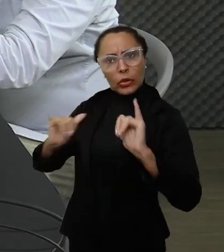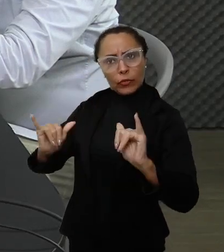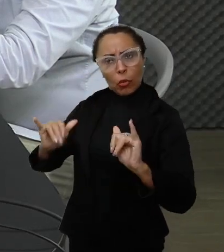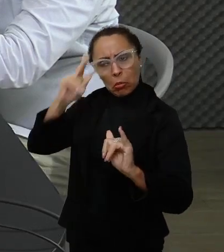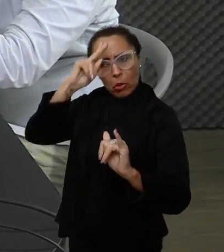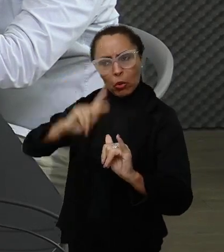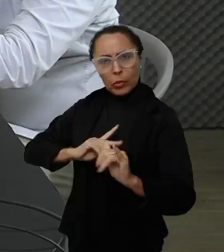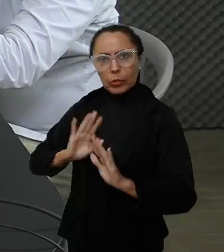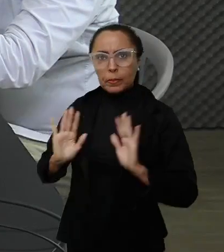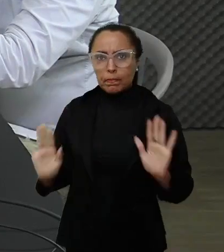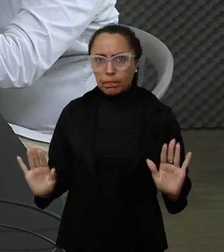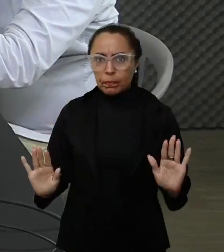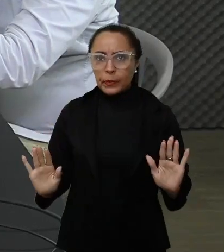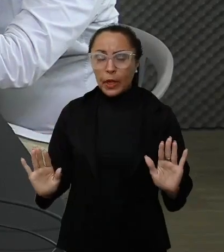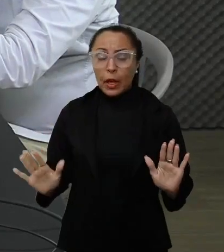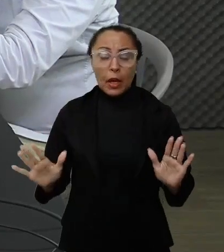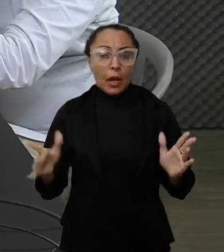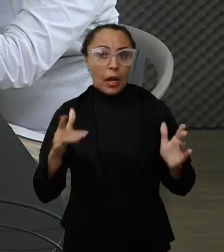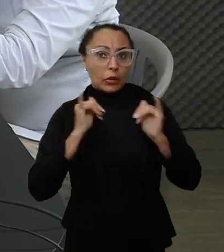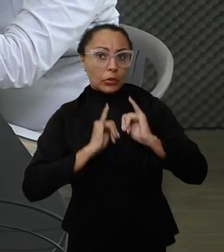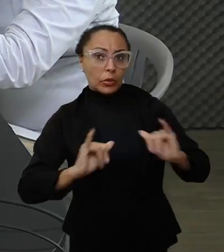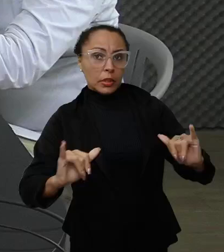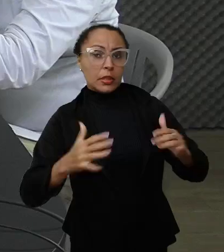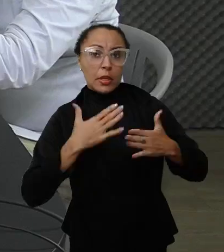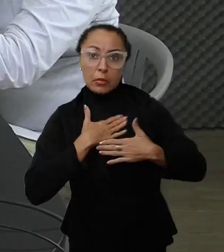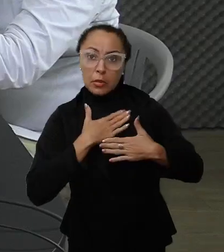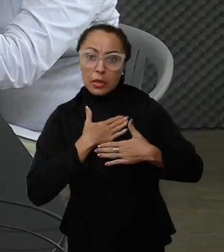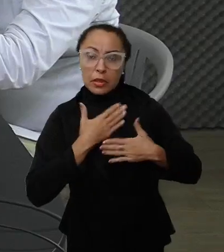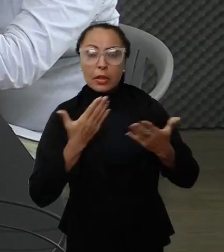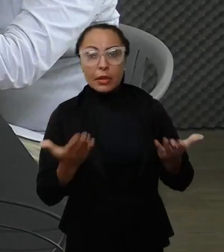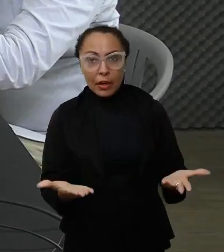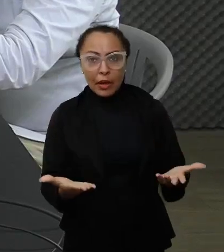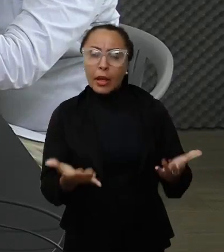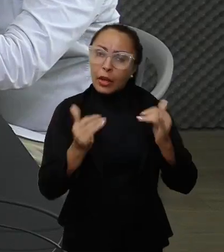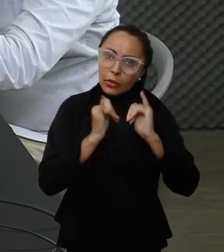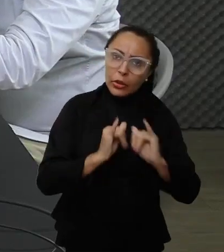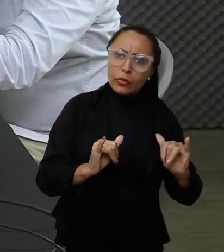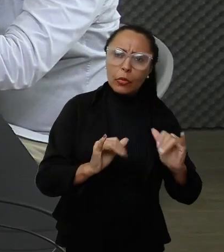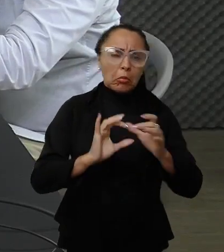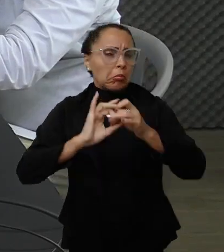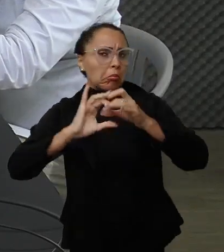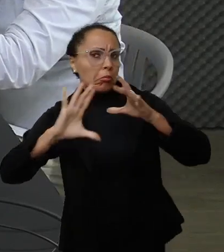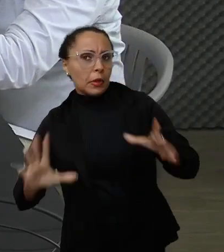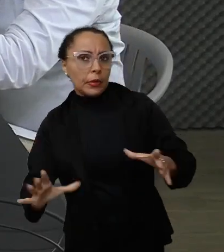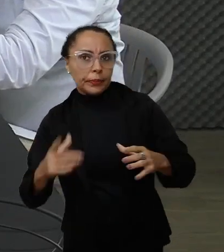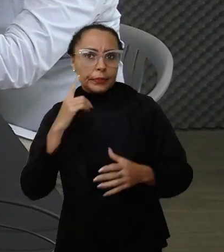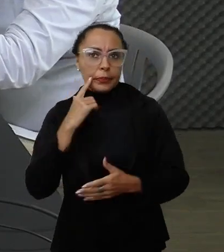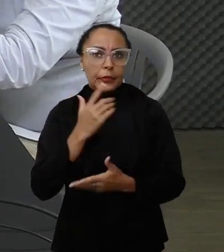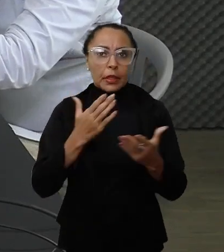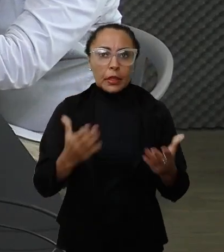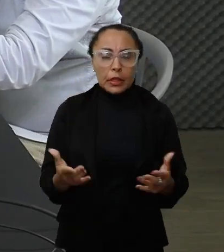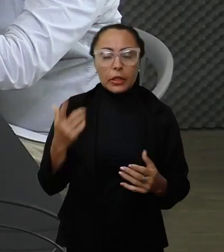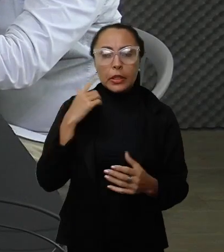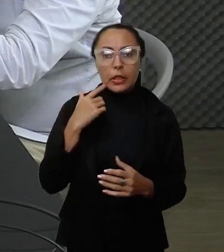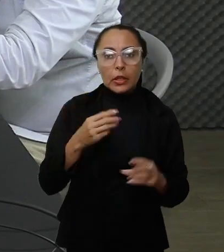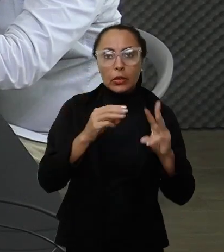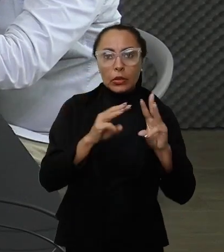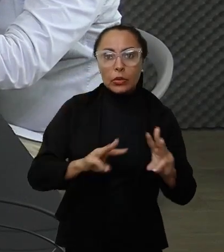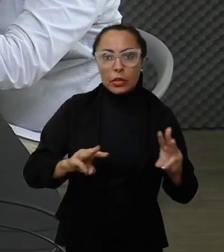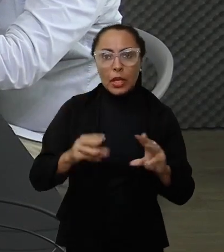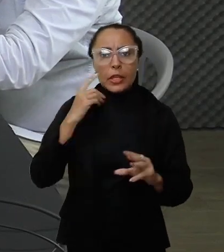divulgo. A sim. notícia é minha e eu E divulgo. com respaldo, ainda tem esse detalhe, né? Eu vejo esse pessoal de fofoca, assim, com milhares